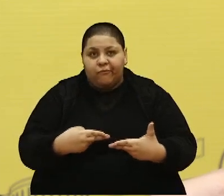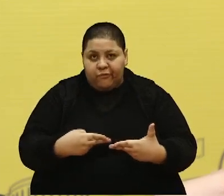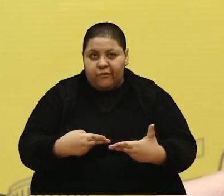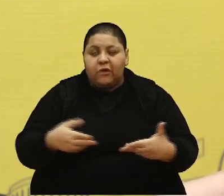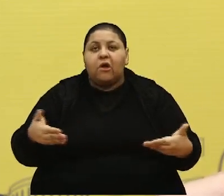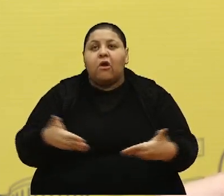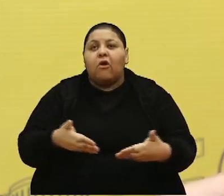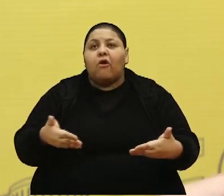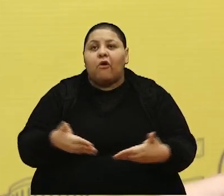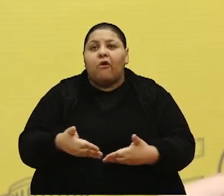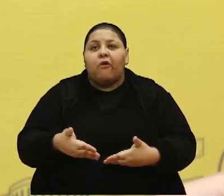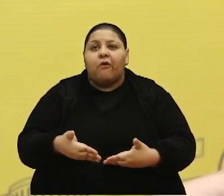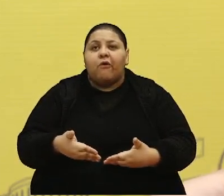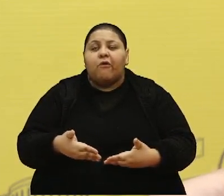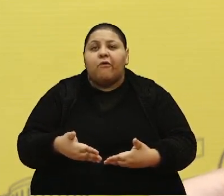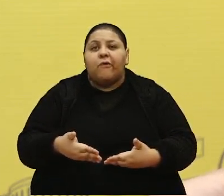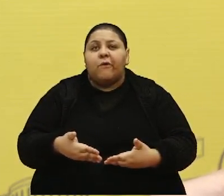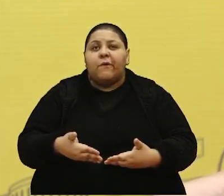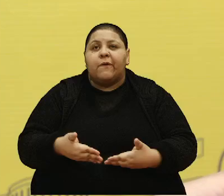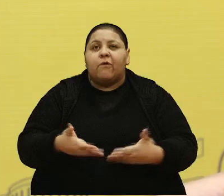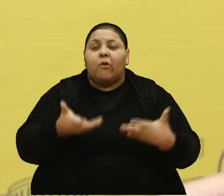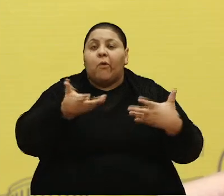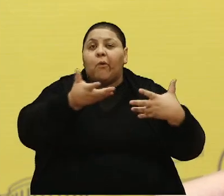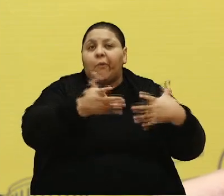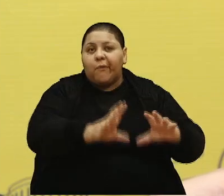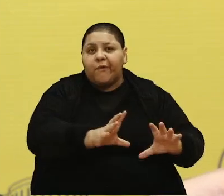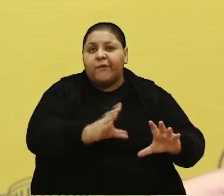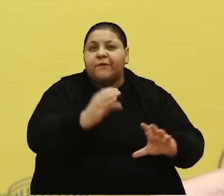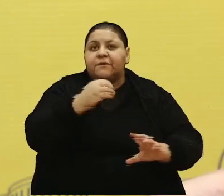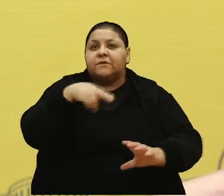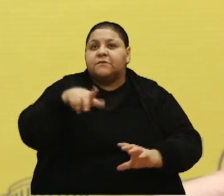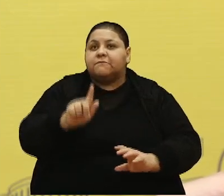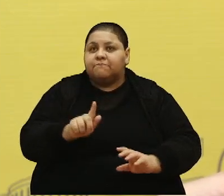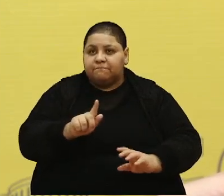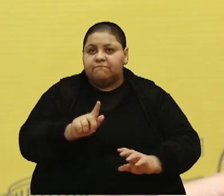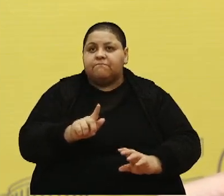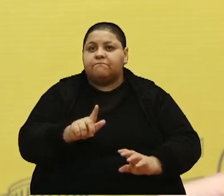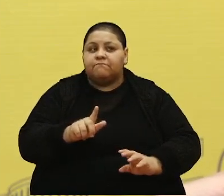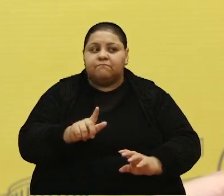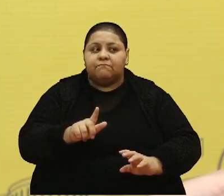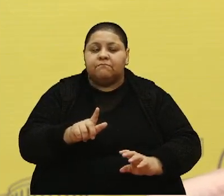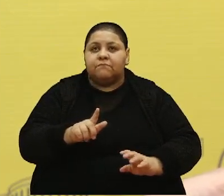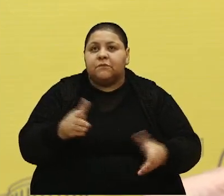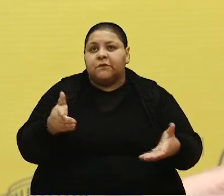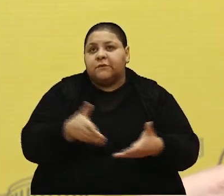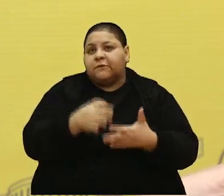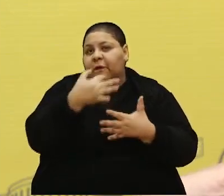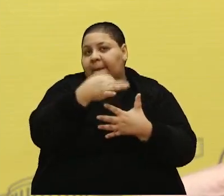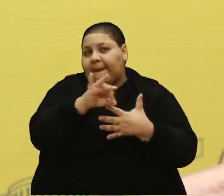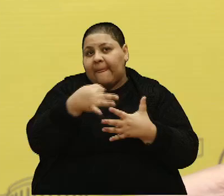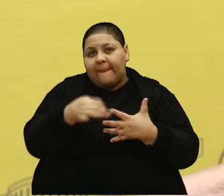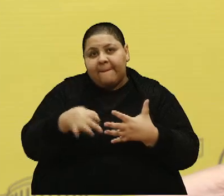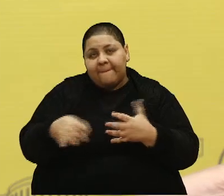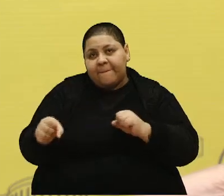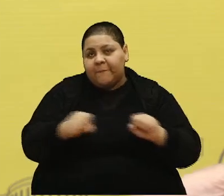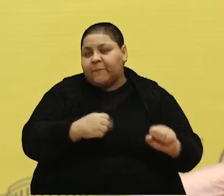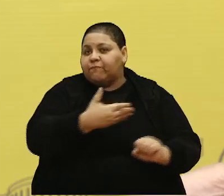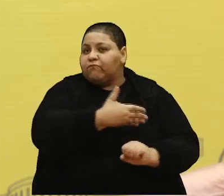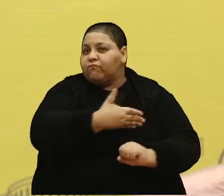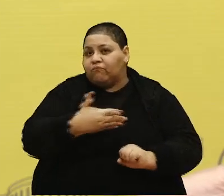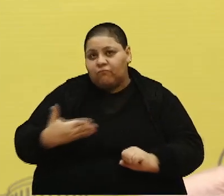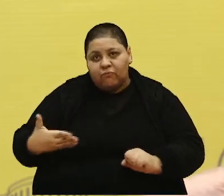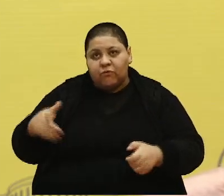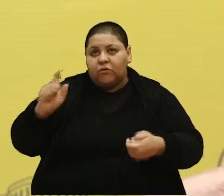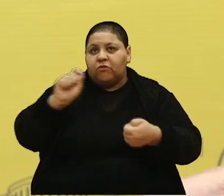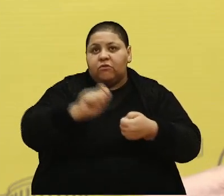agora, então, com a cedência aí, com a recusa, né, das ONGs, fica a critério, então, agora do poder público